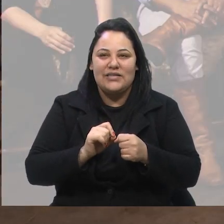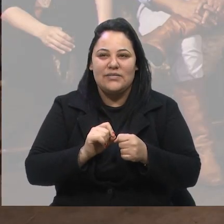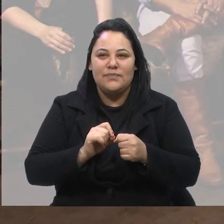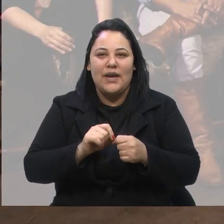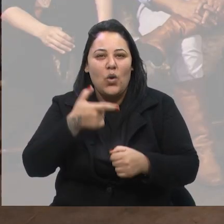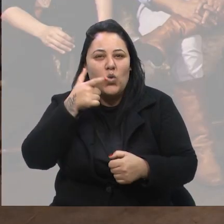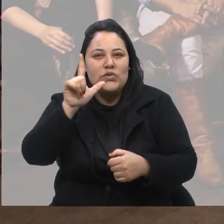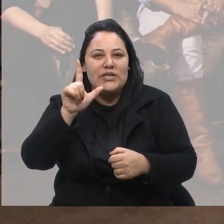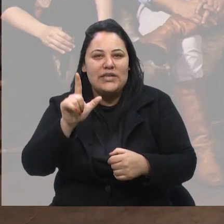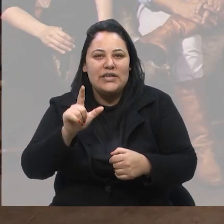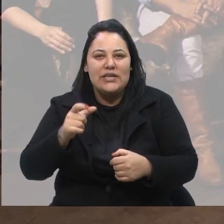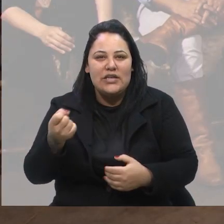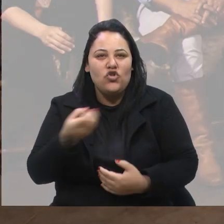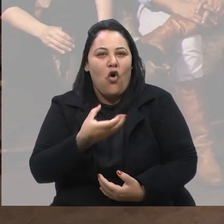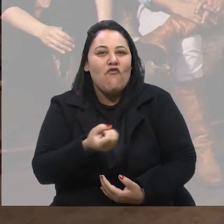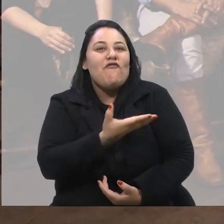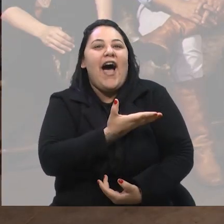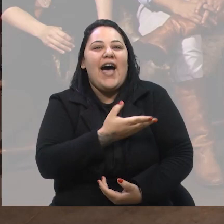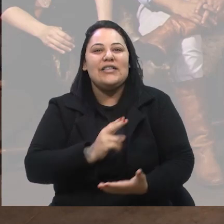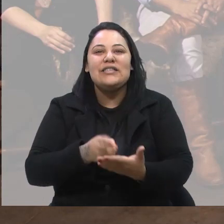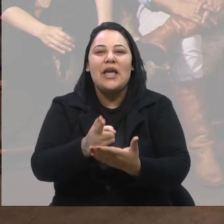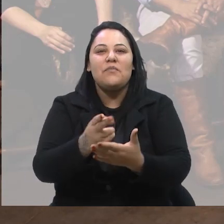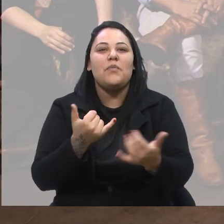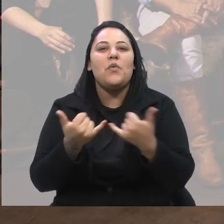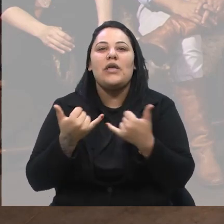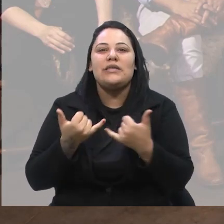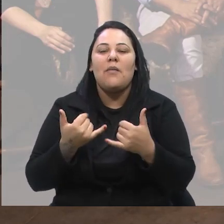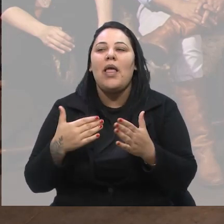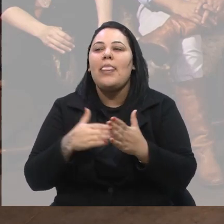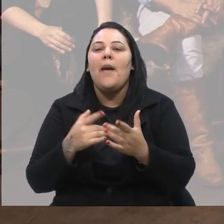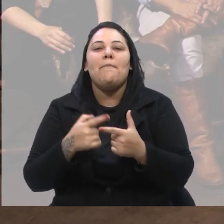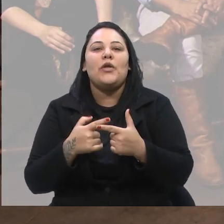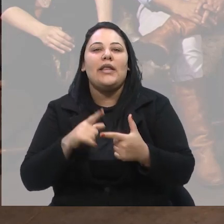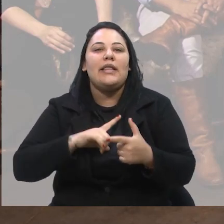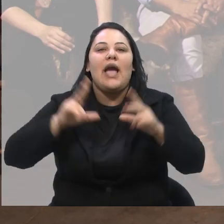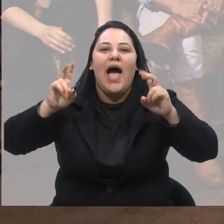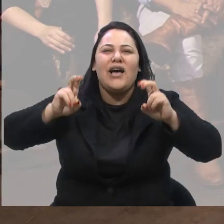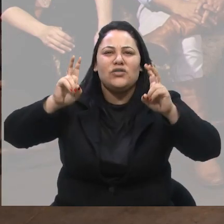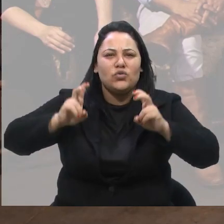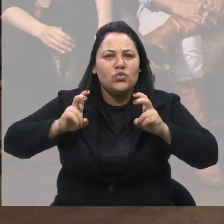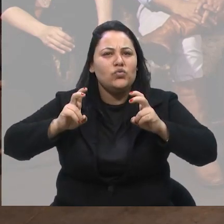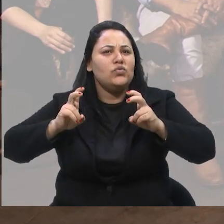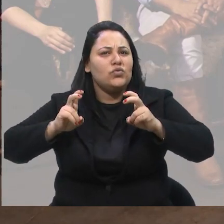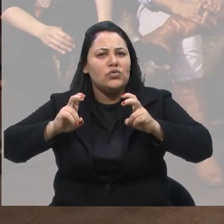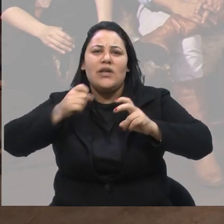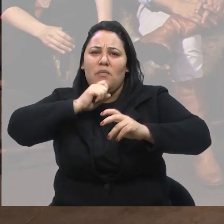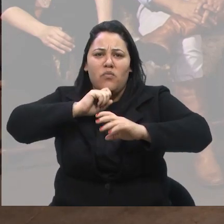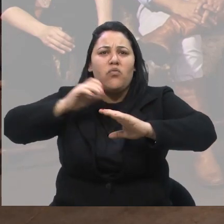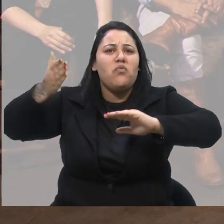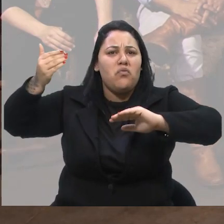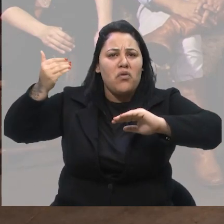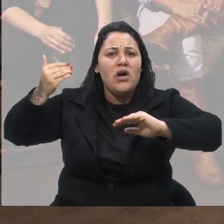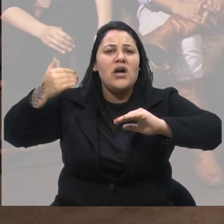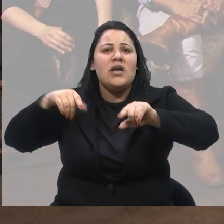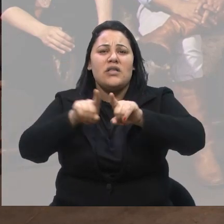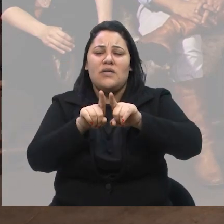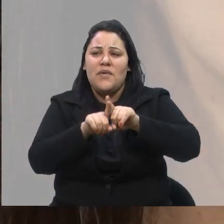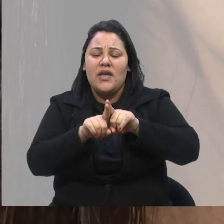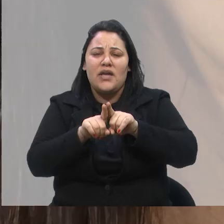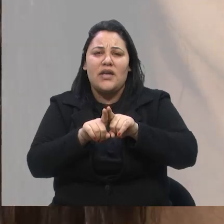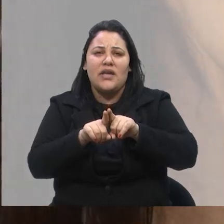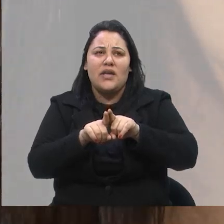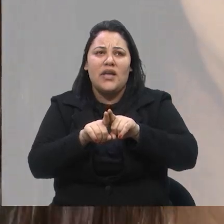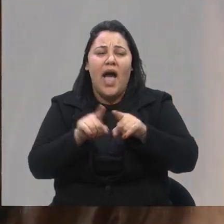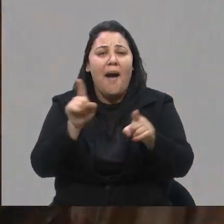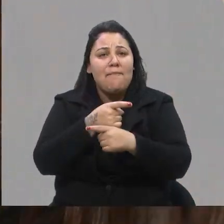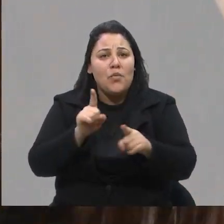reinventar sempre? Por exemplo, até por causa que a gente tem temas tão contemporâneos que a música